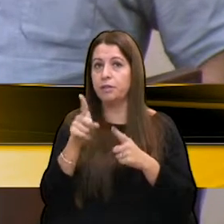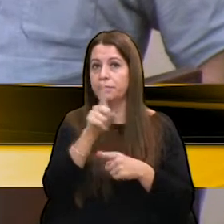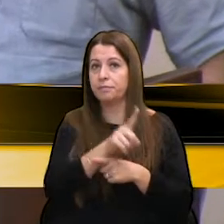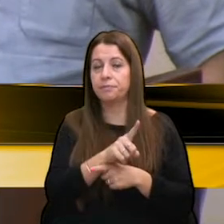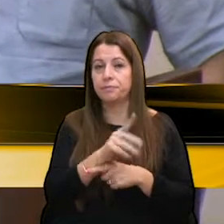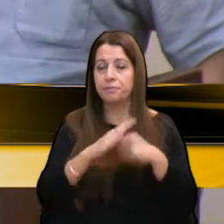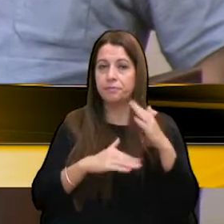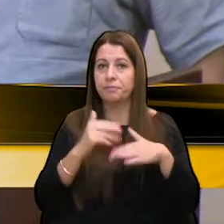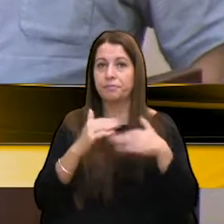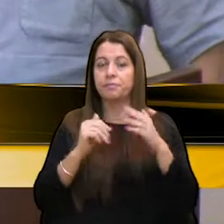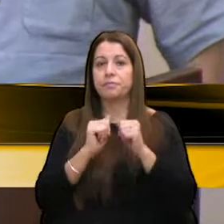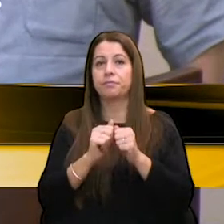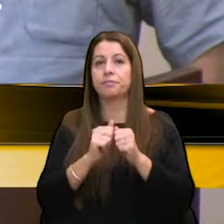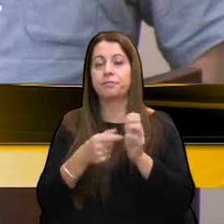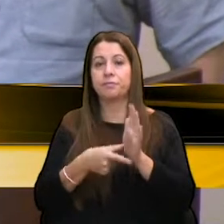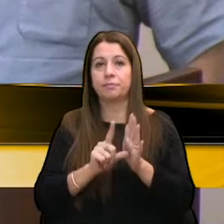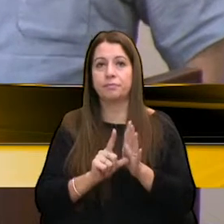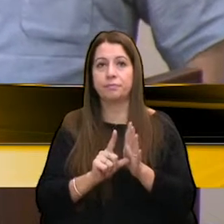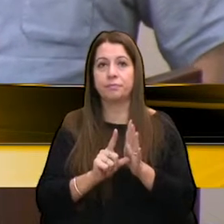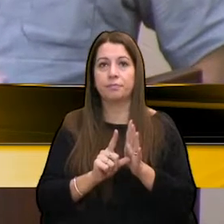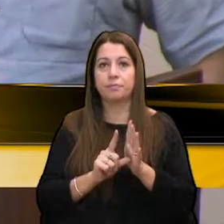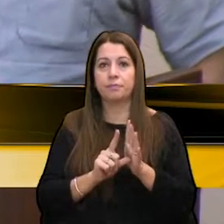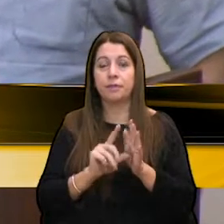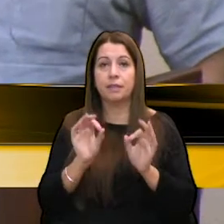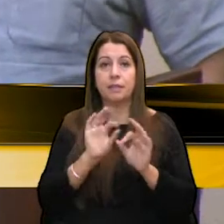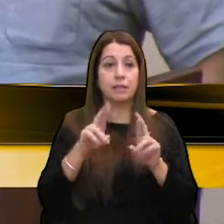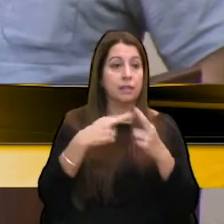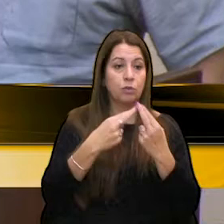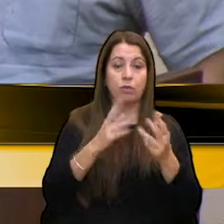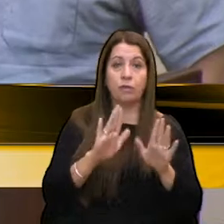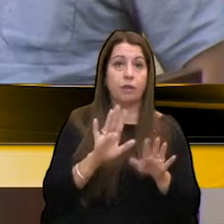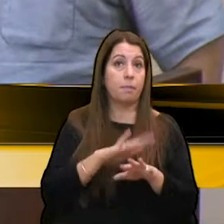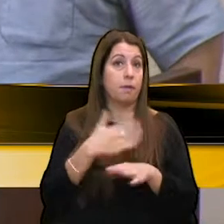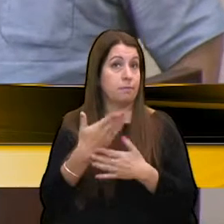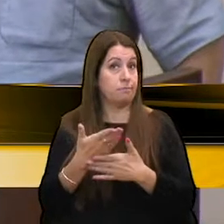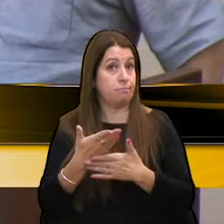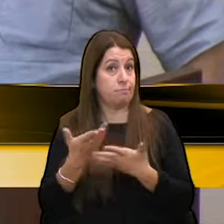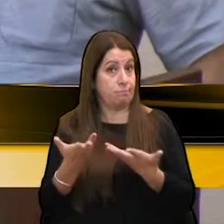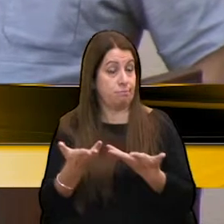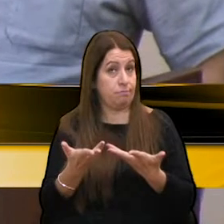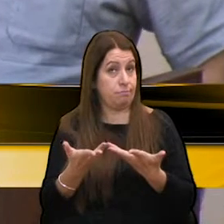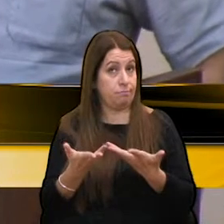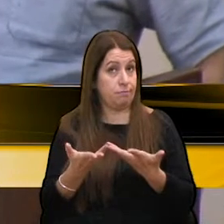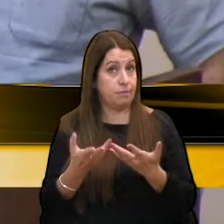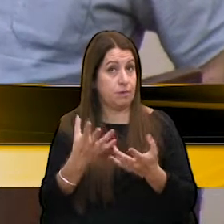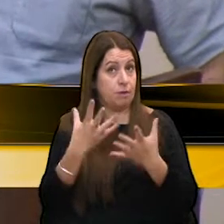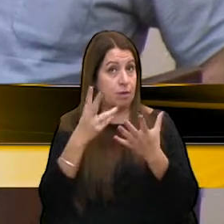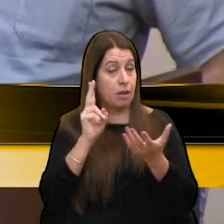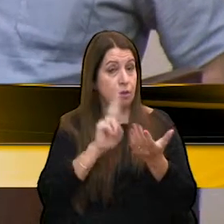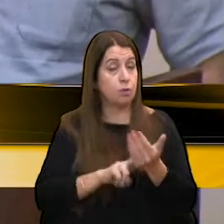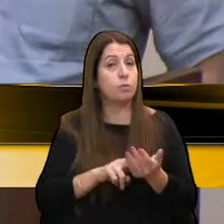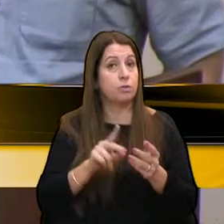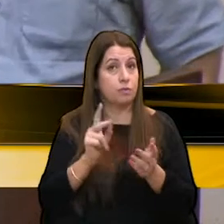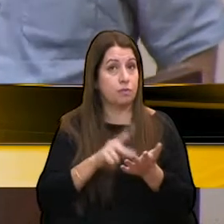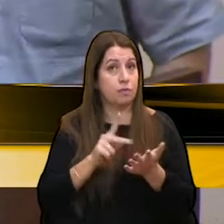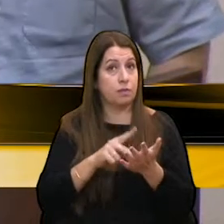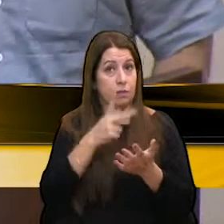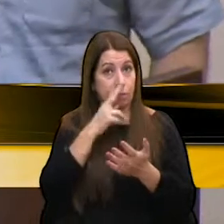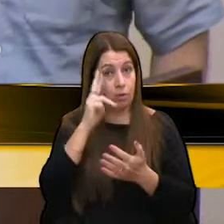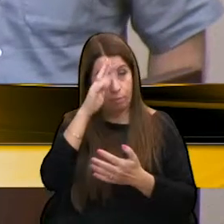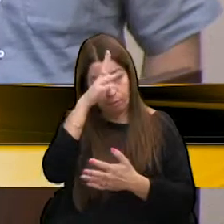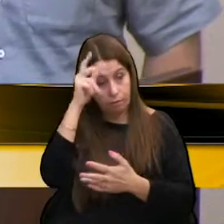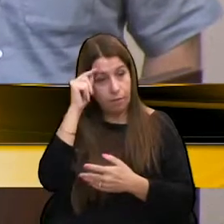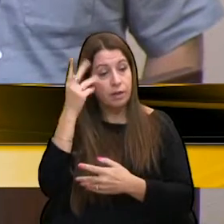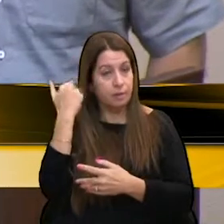exemplo prático do que era antes. Nem na sessão não fica mais. Então, eu acho que está agora assumindo de fato como era o nosso